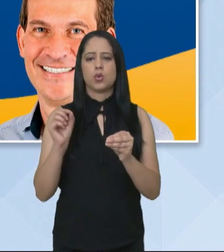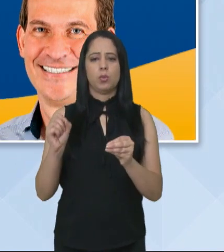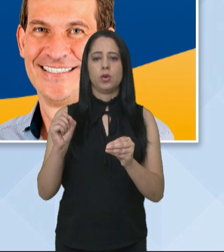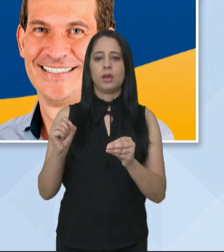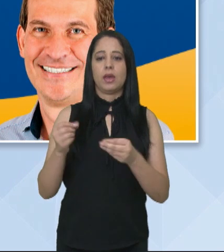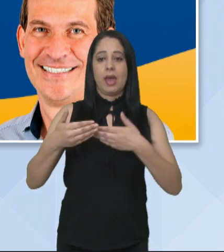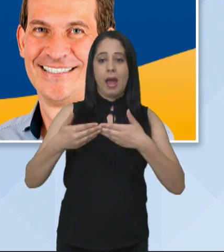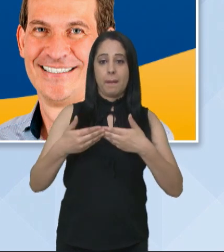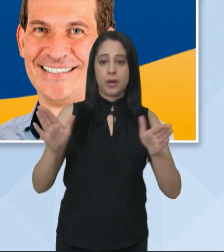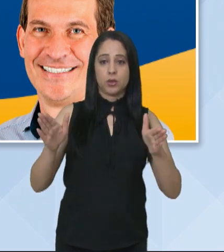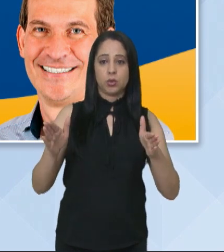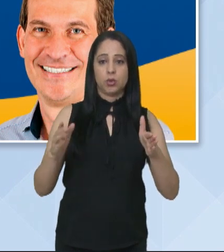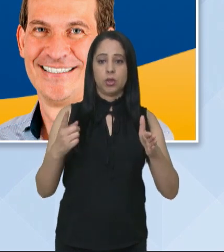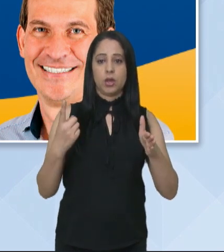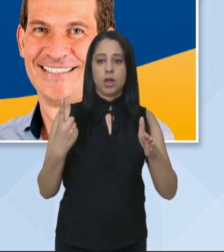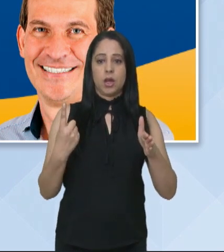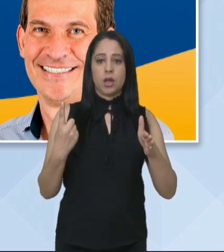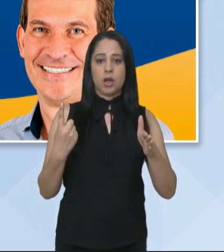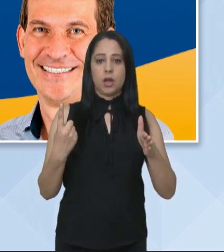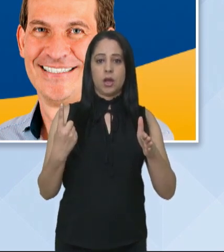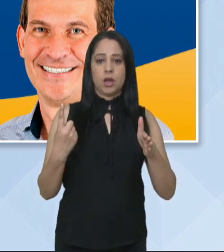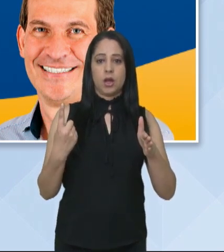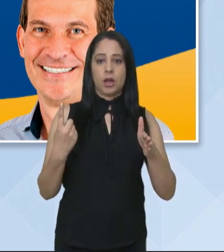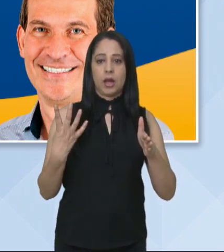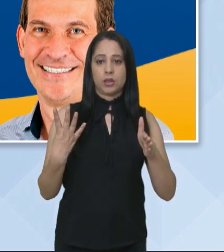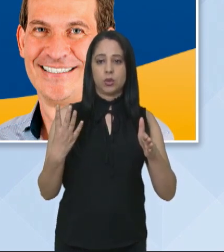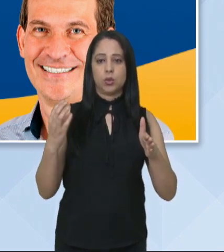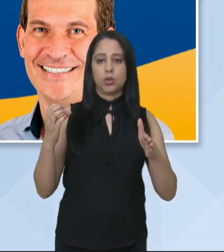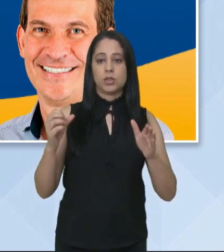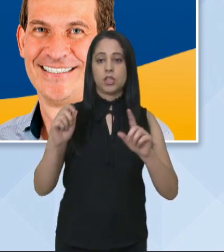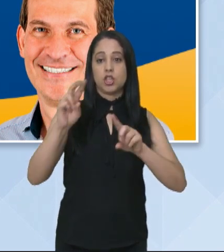ano, a abertura foi em